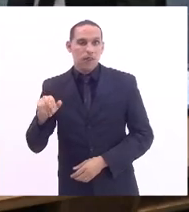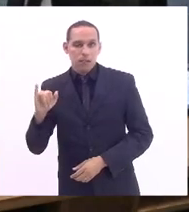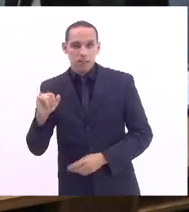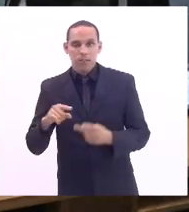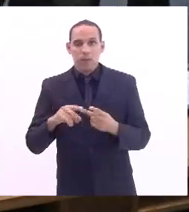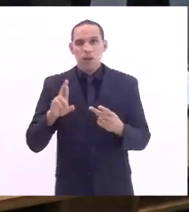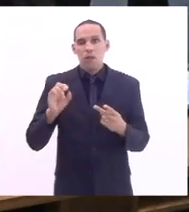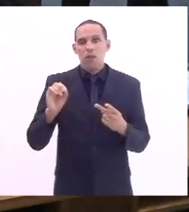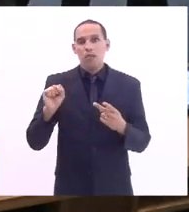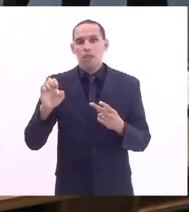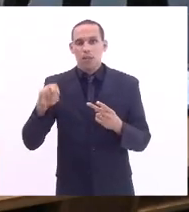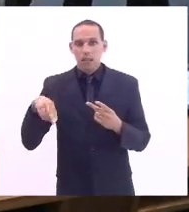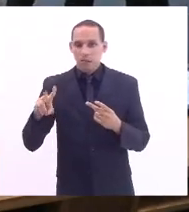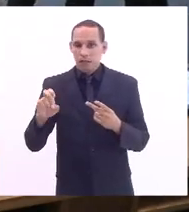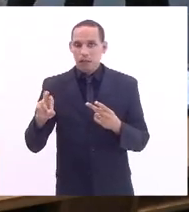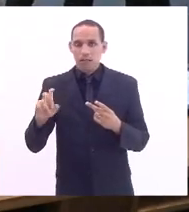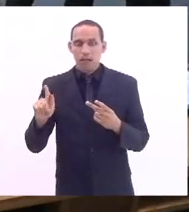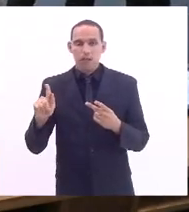Deputado Rosenberg Reis.